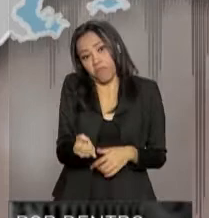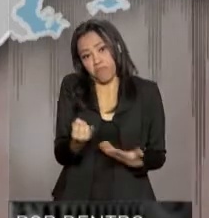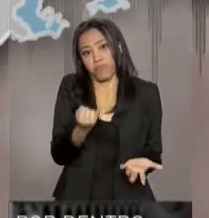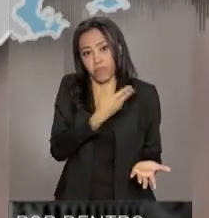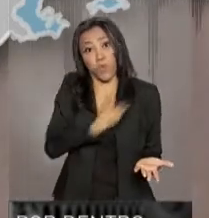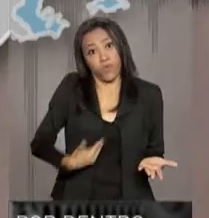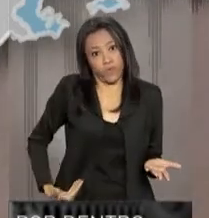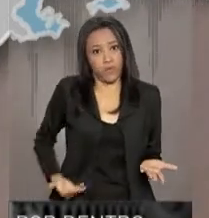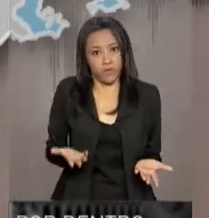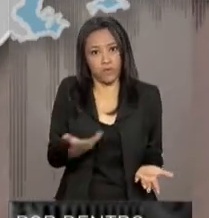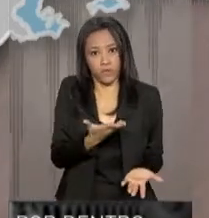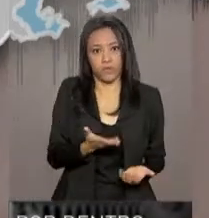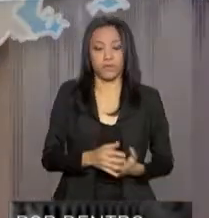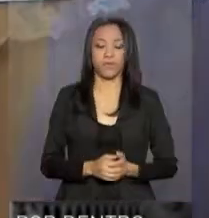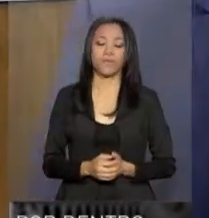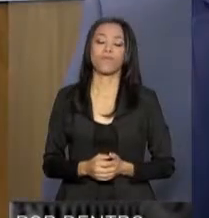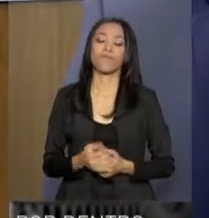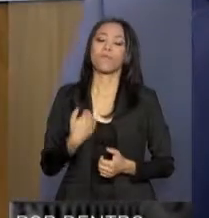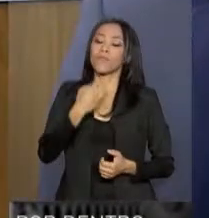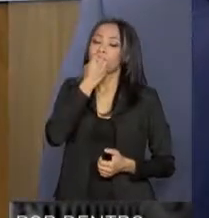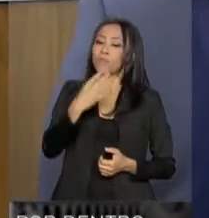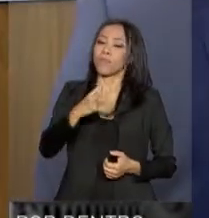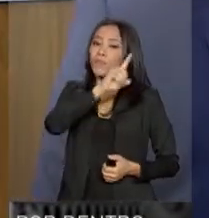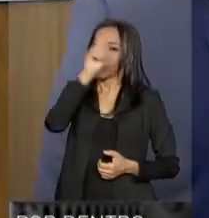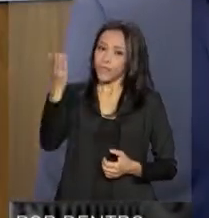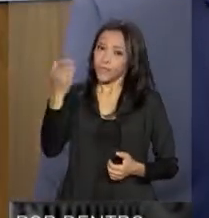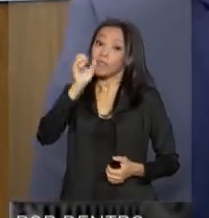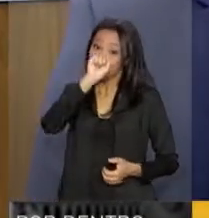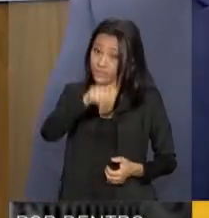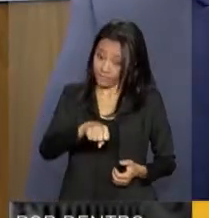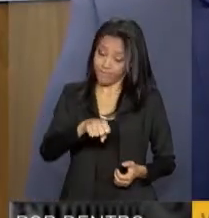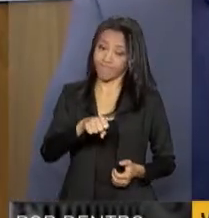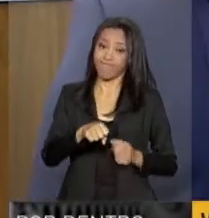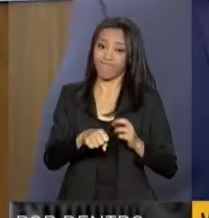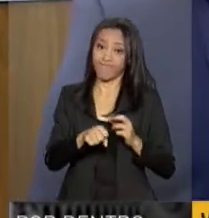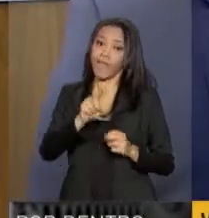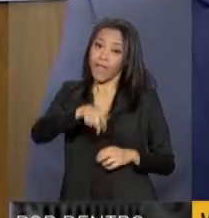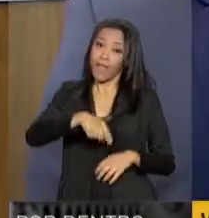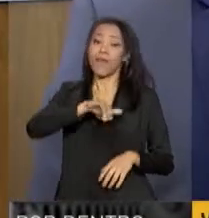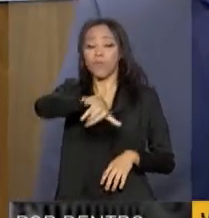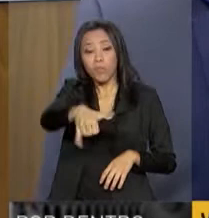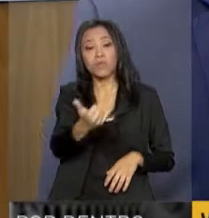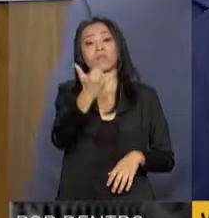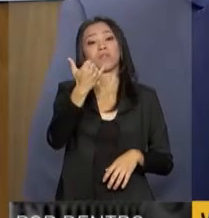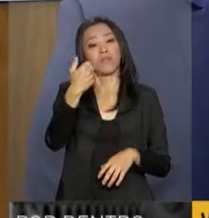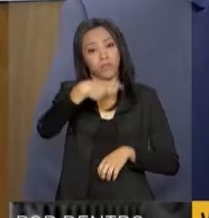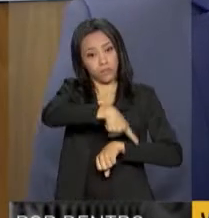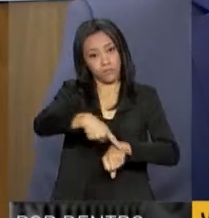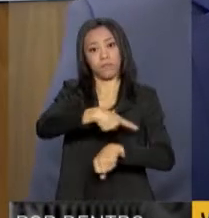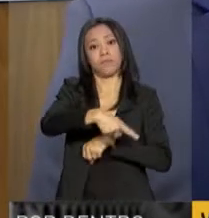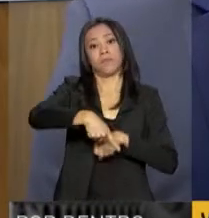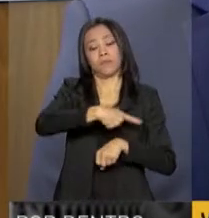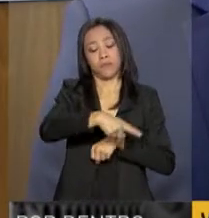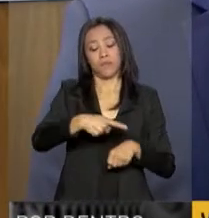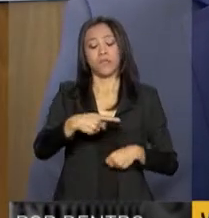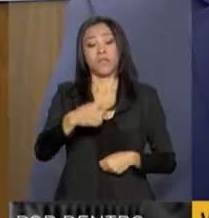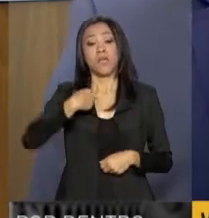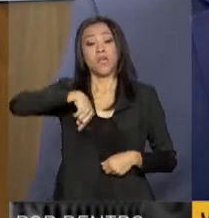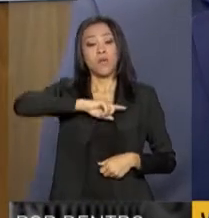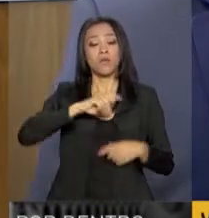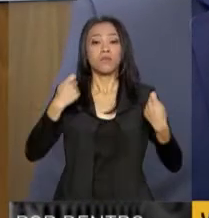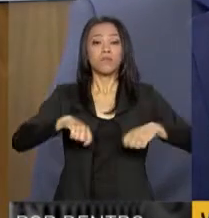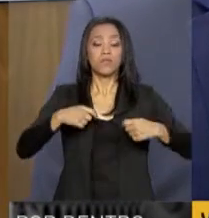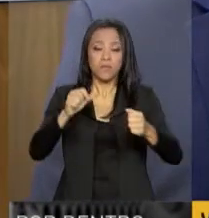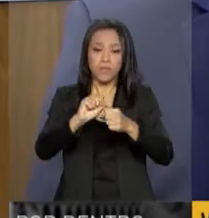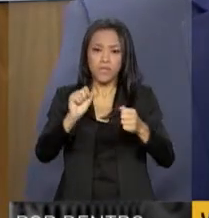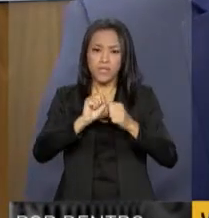é bom dia marcos sim com certeza é vantajoso para o país nós temos nós temos que fazer todo o nosso